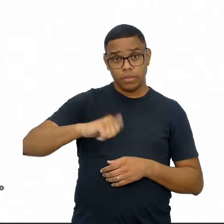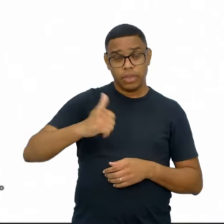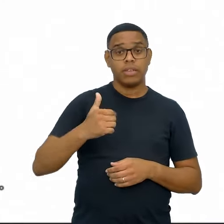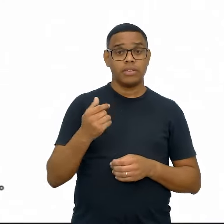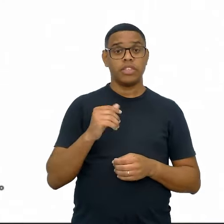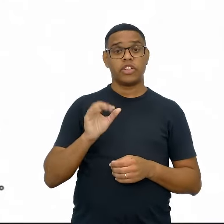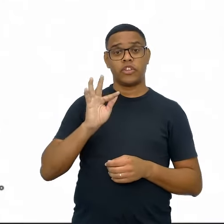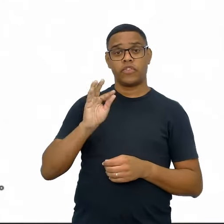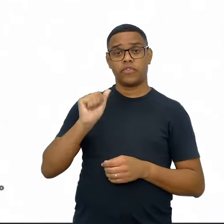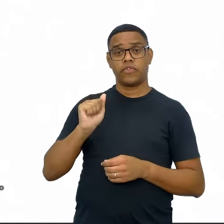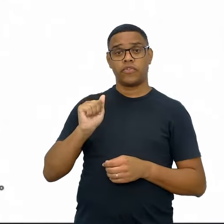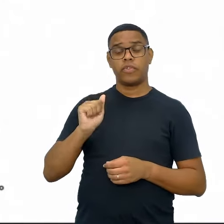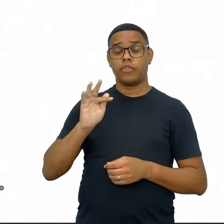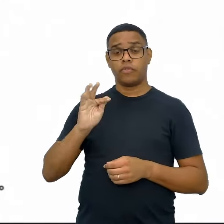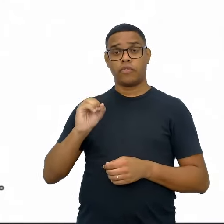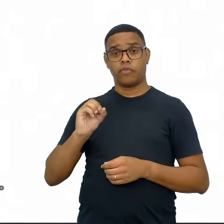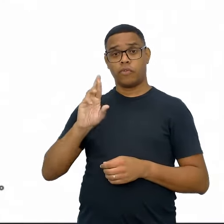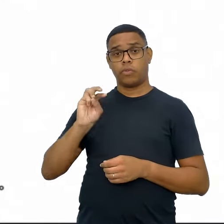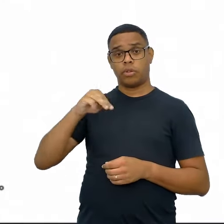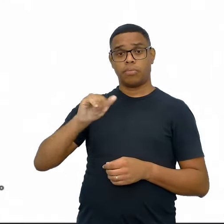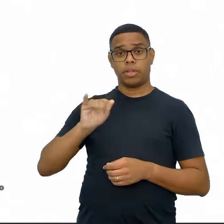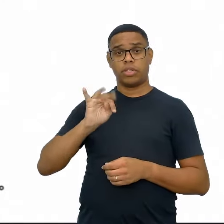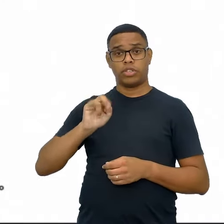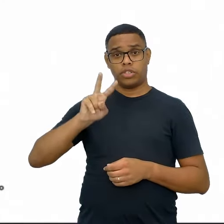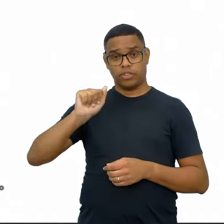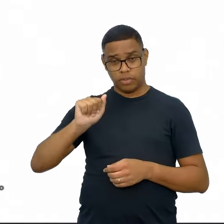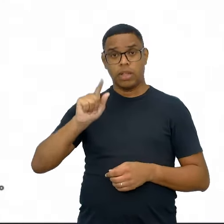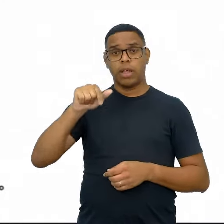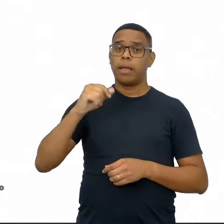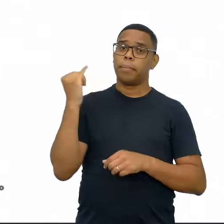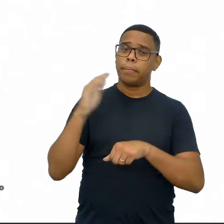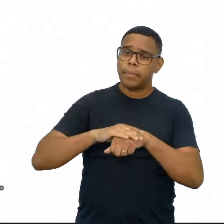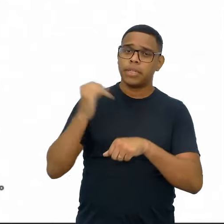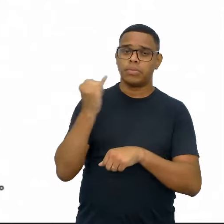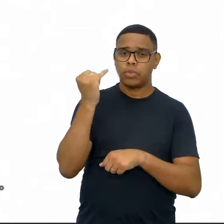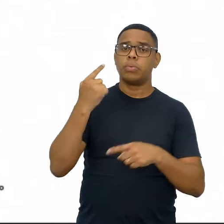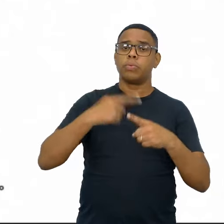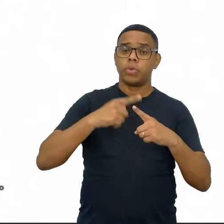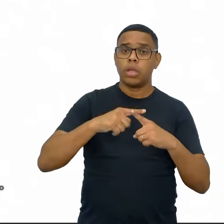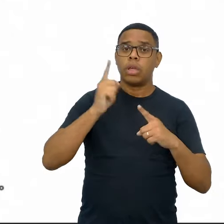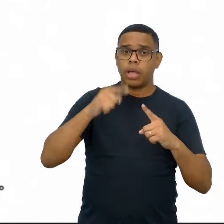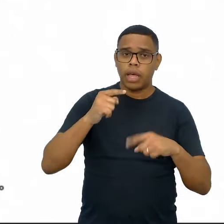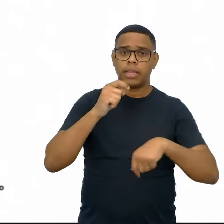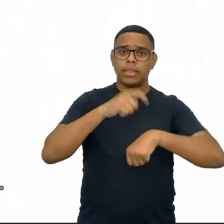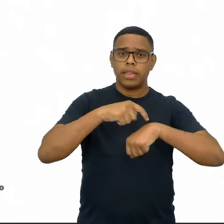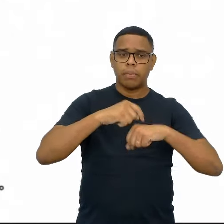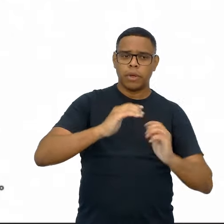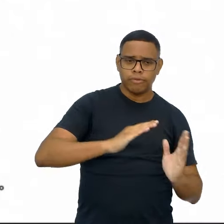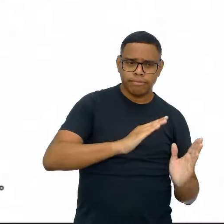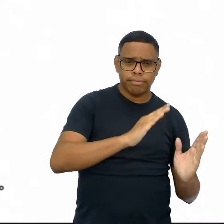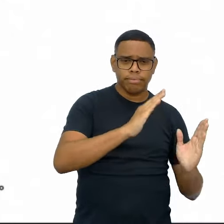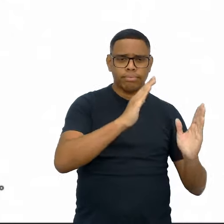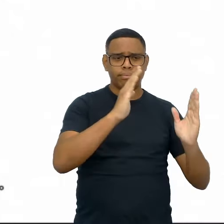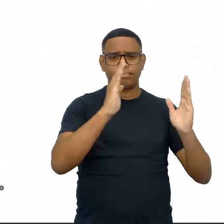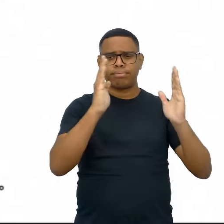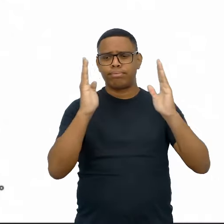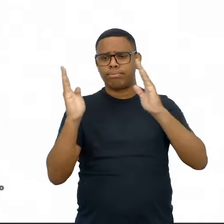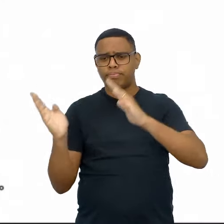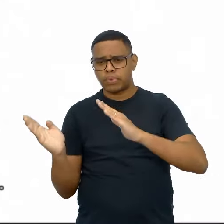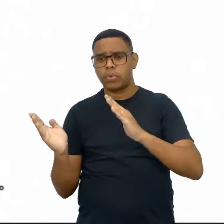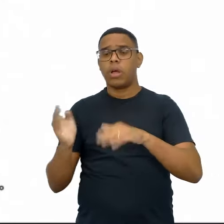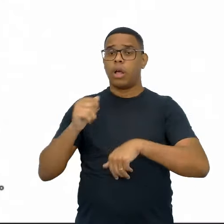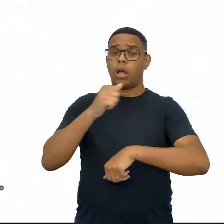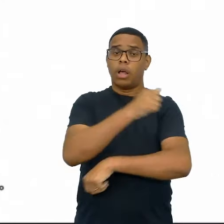avaliação formativa, ela é a mais importante, porque ela leva em conta todo o processo formativo das crianças,